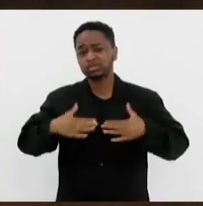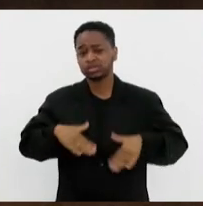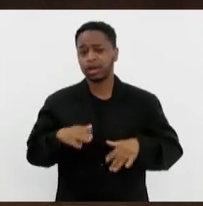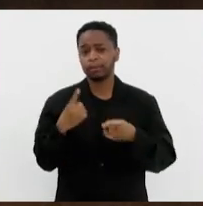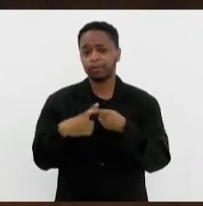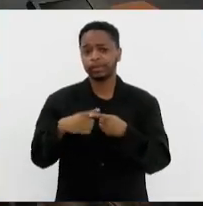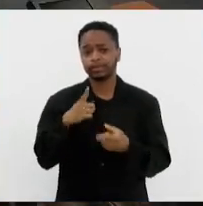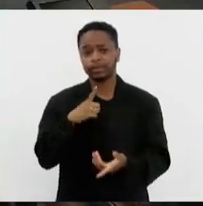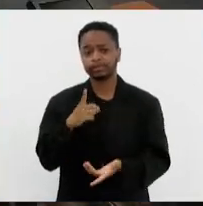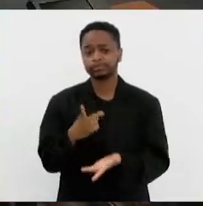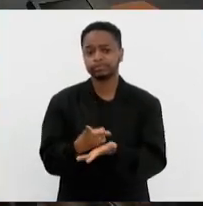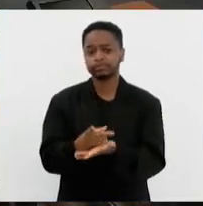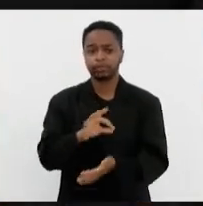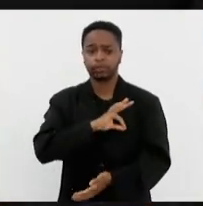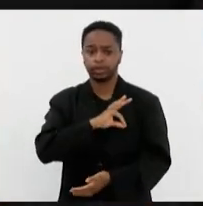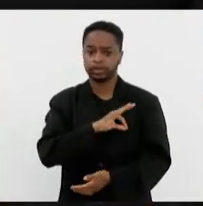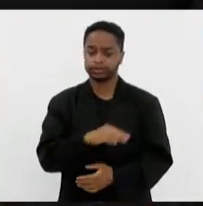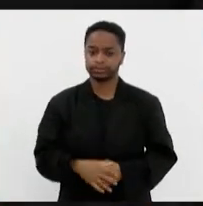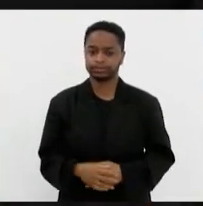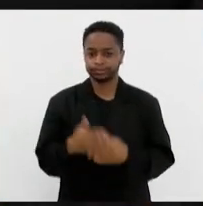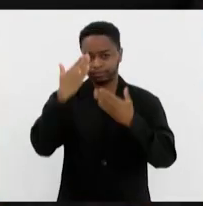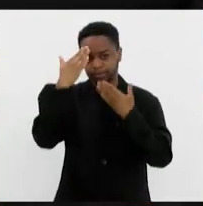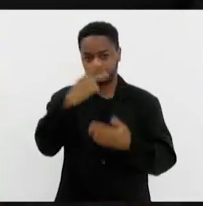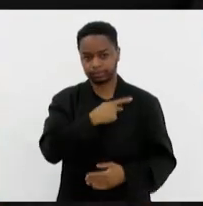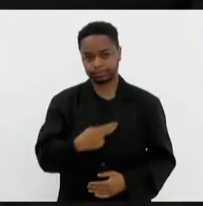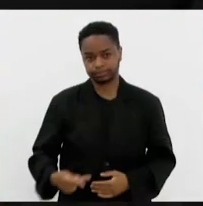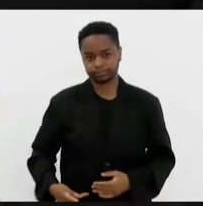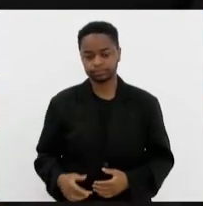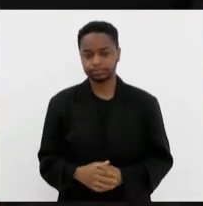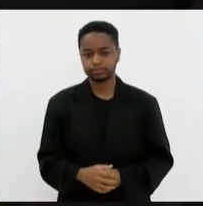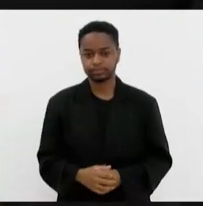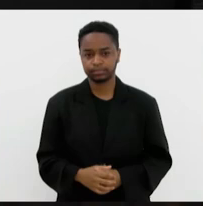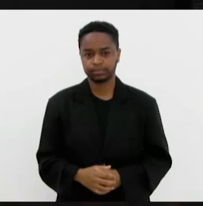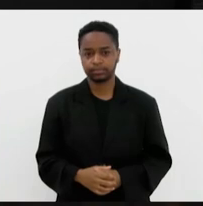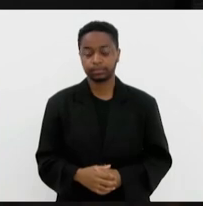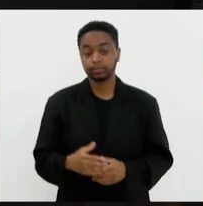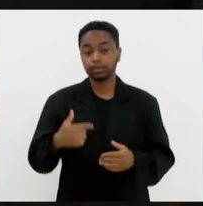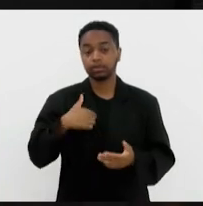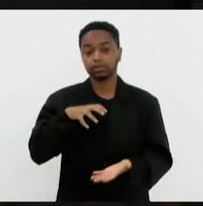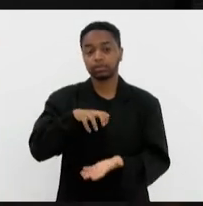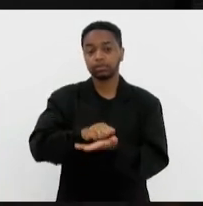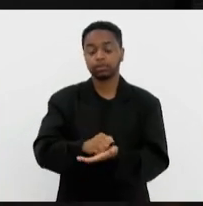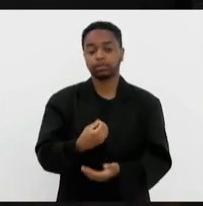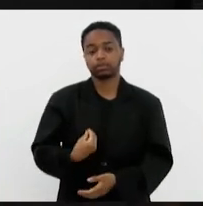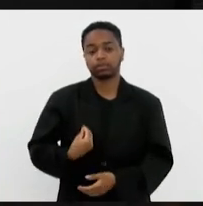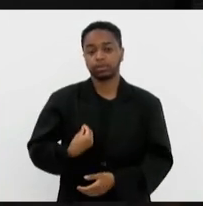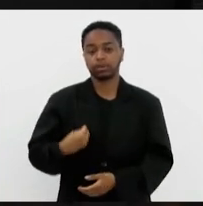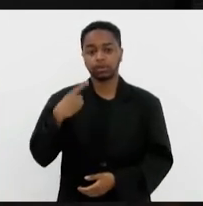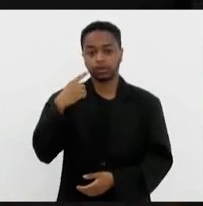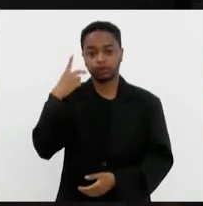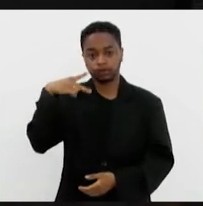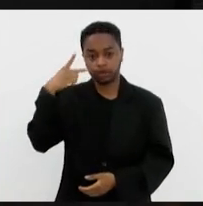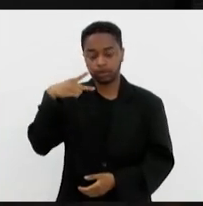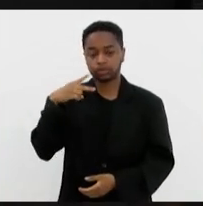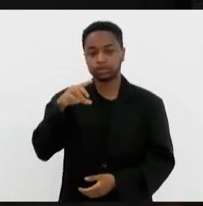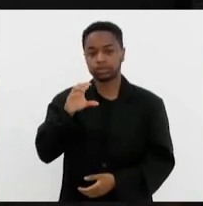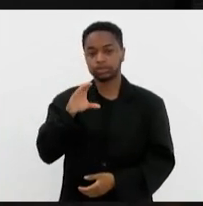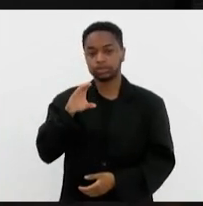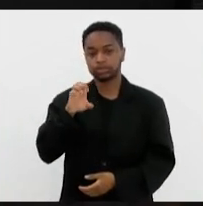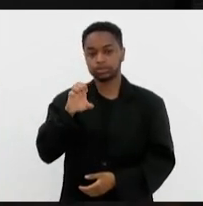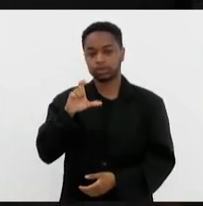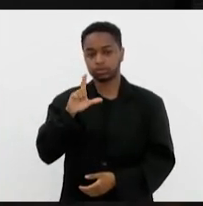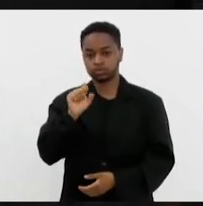presidente. Obrigado, deputado Amorim. Gostaria de registrar a presença do vereador do município do Rio de Janeiro, Celso Costa. Seja